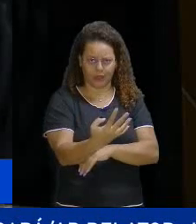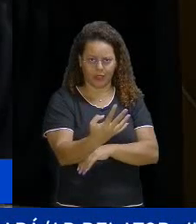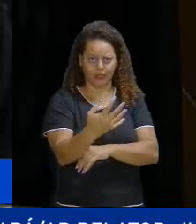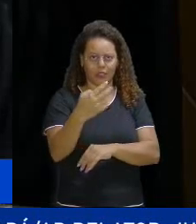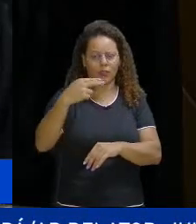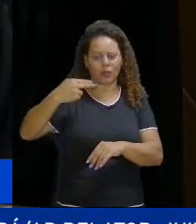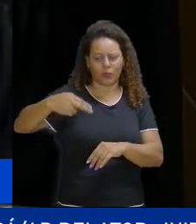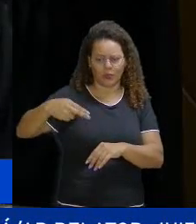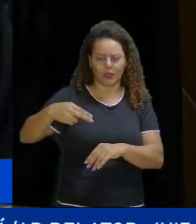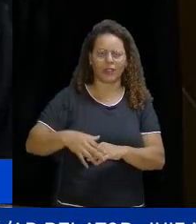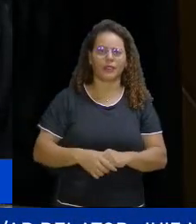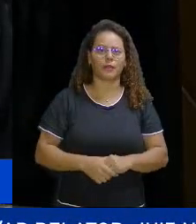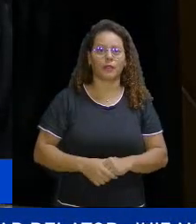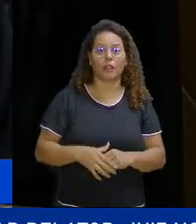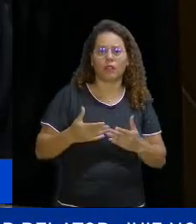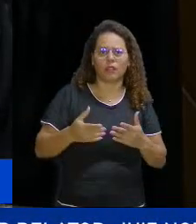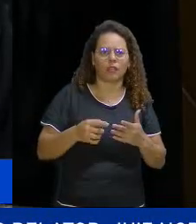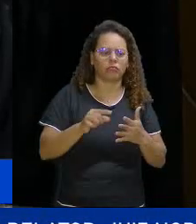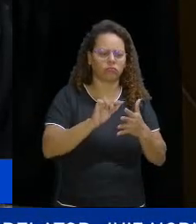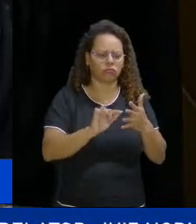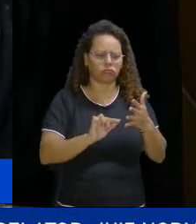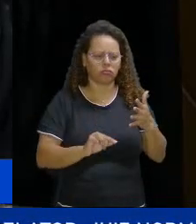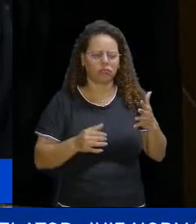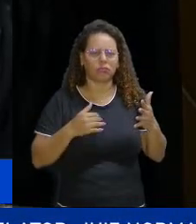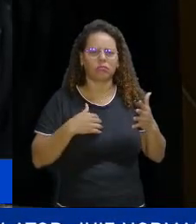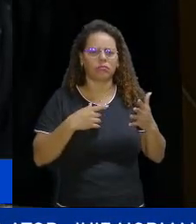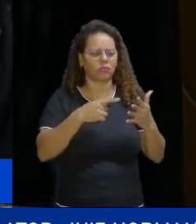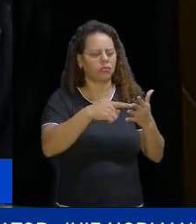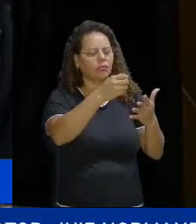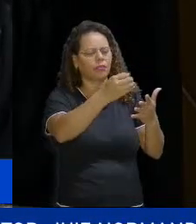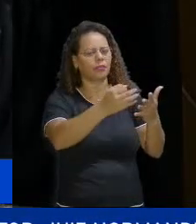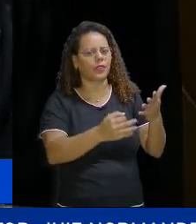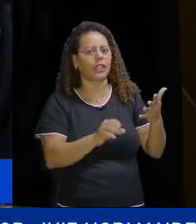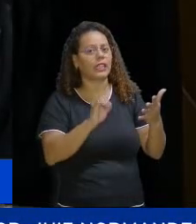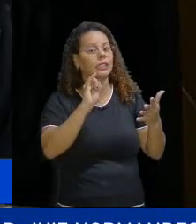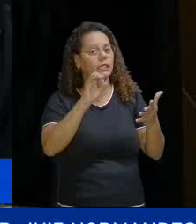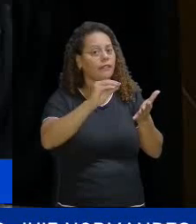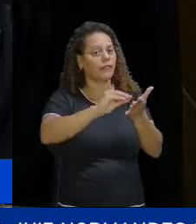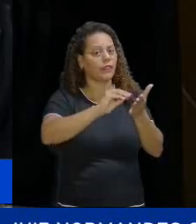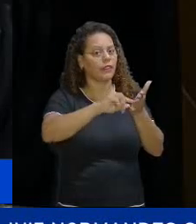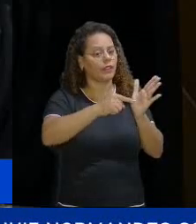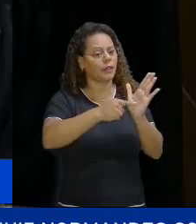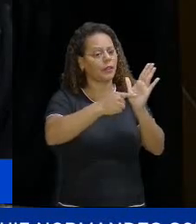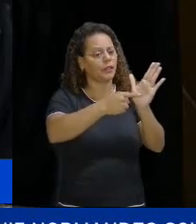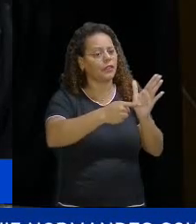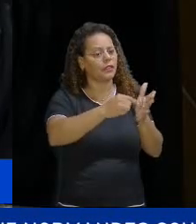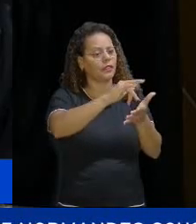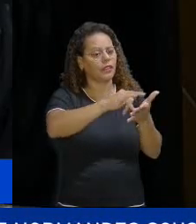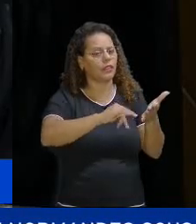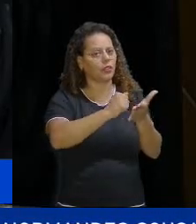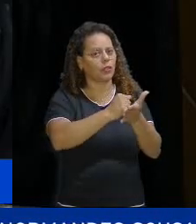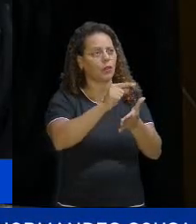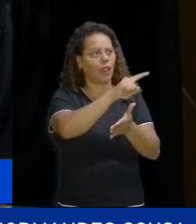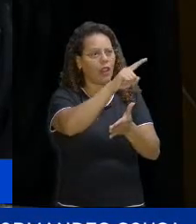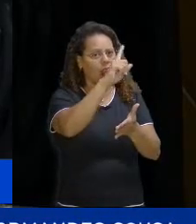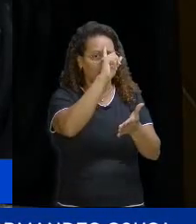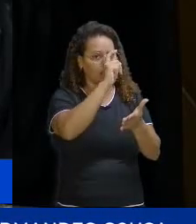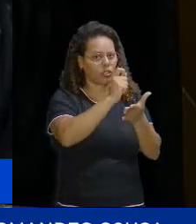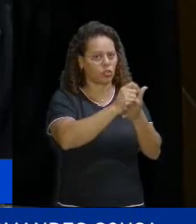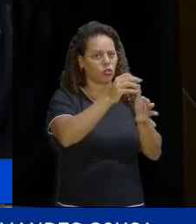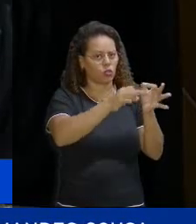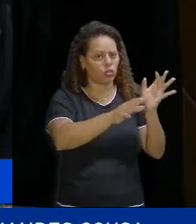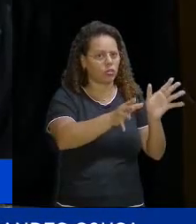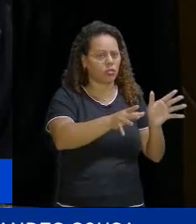os referidos dispositivos de regência estabelecem que, em caso de não apresentação dos documentos determinados pela Justiça